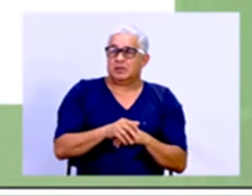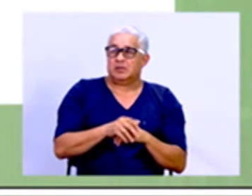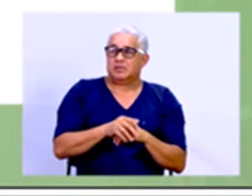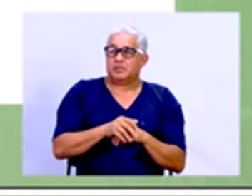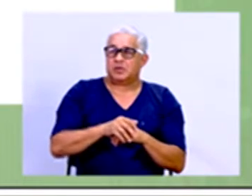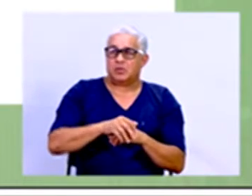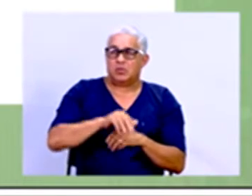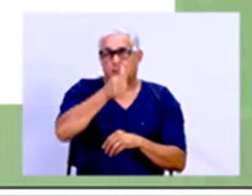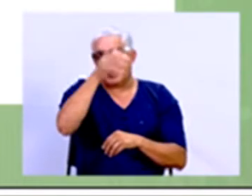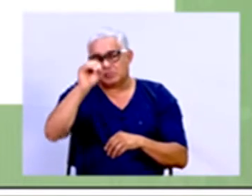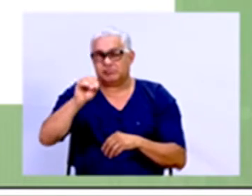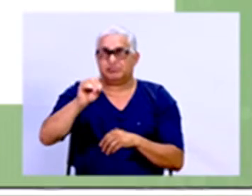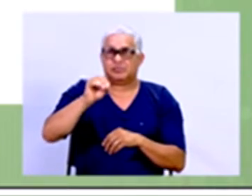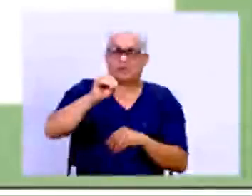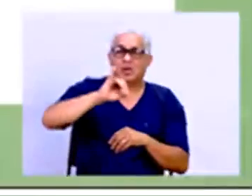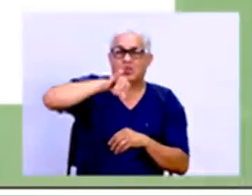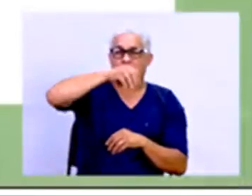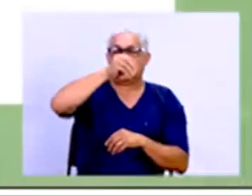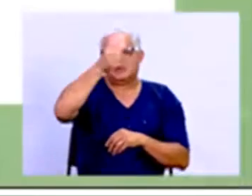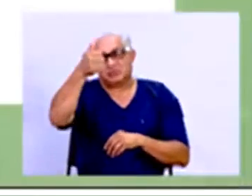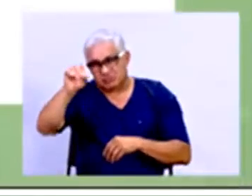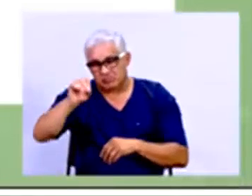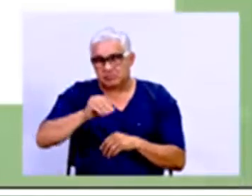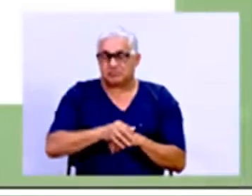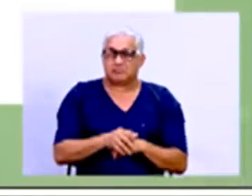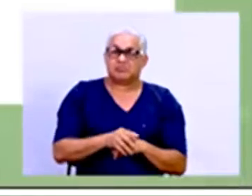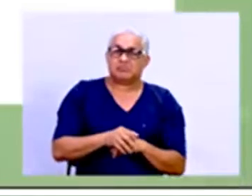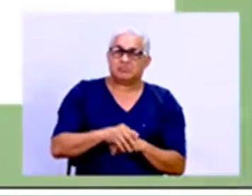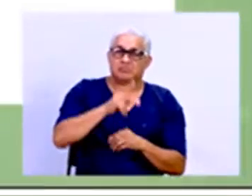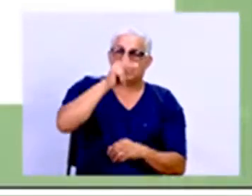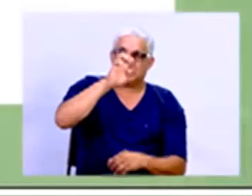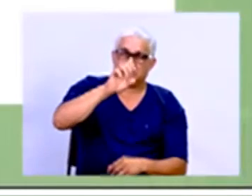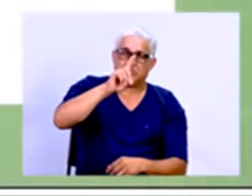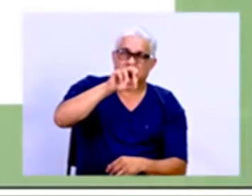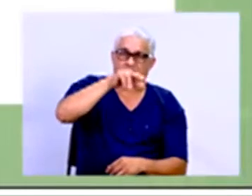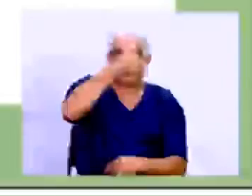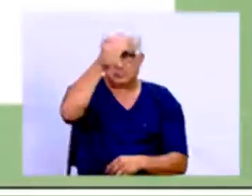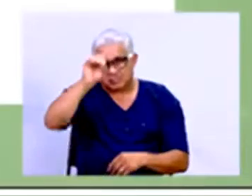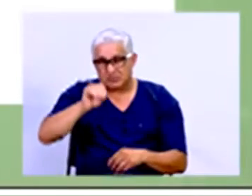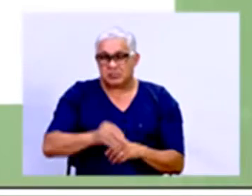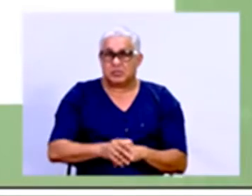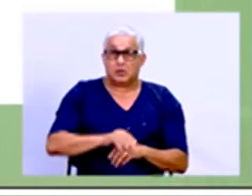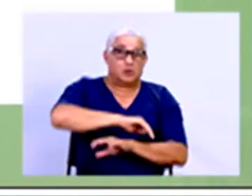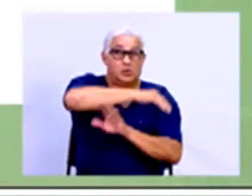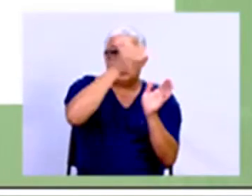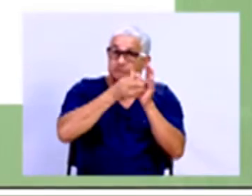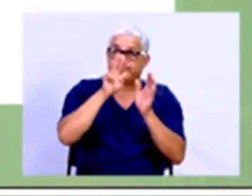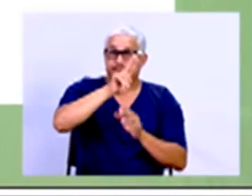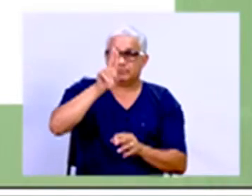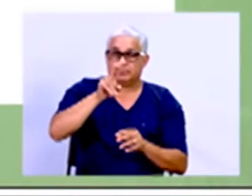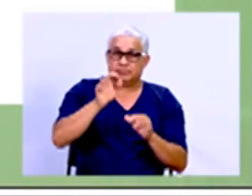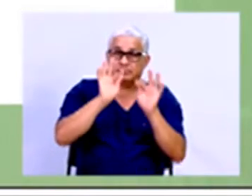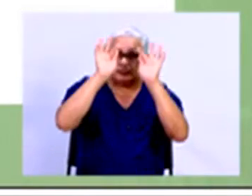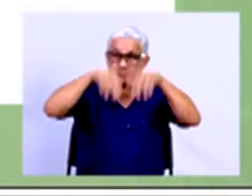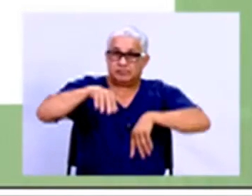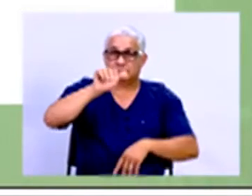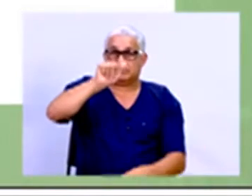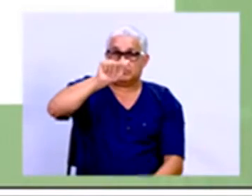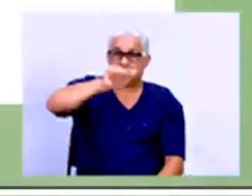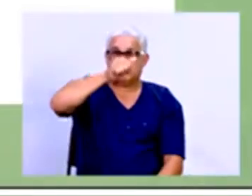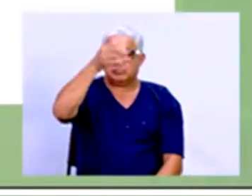lá João, né? Pedrão, falamos de todos os nomes que terminam com ão,